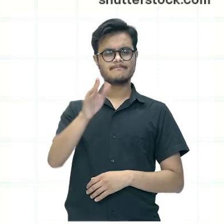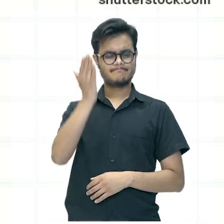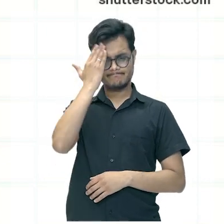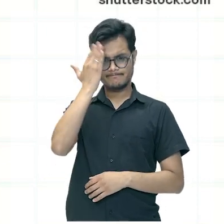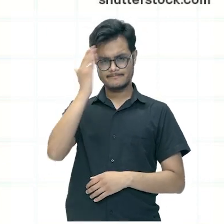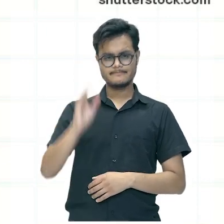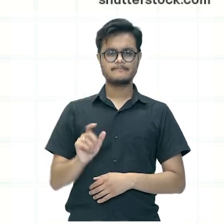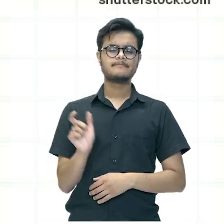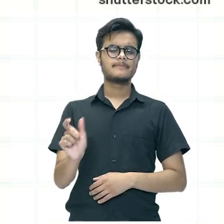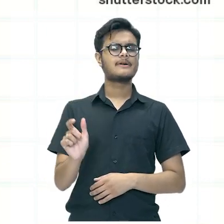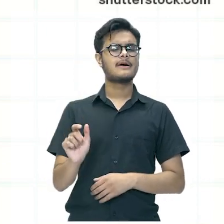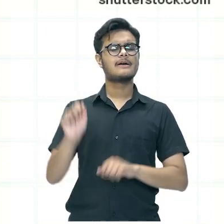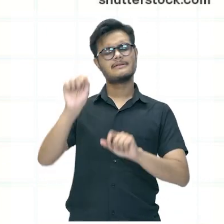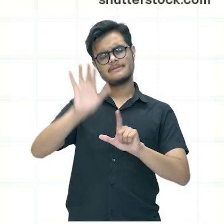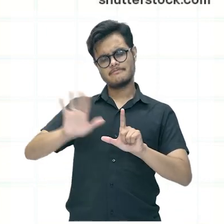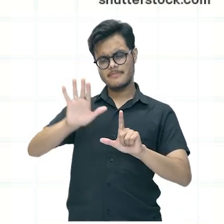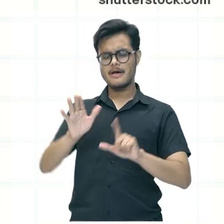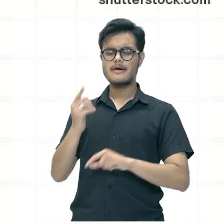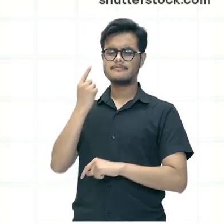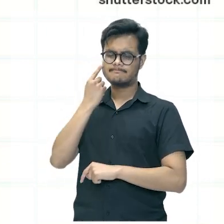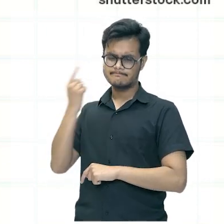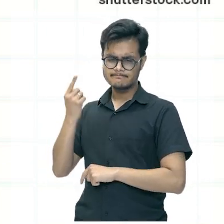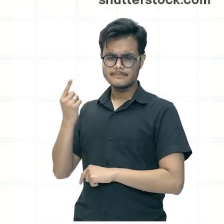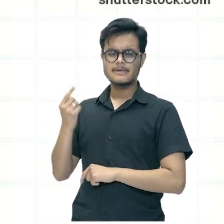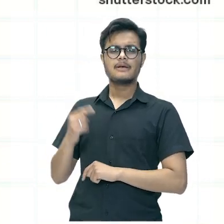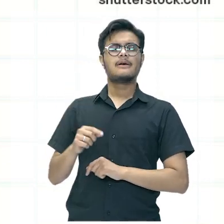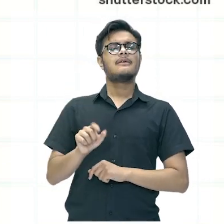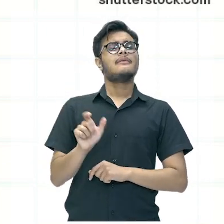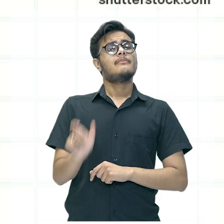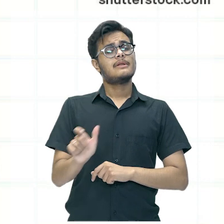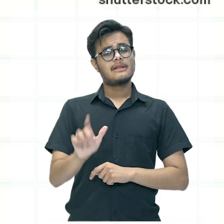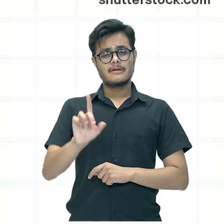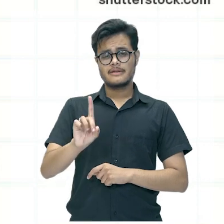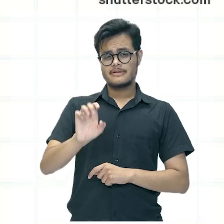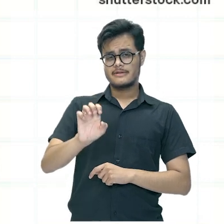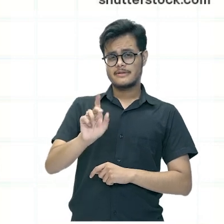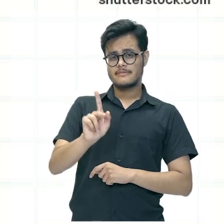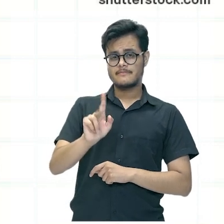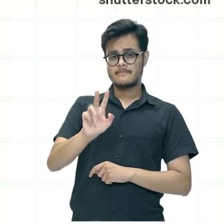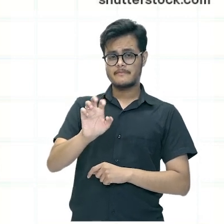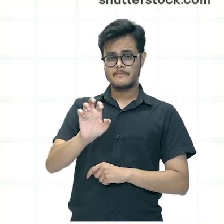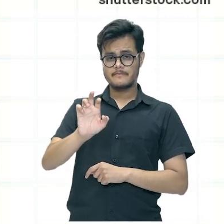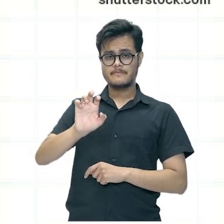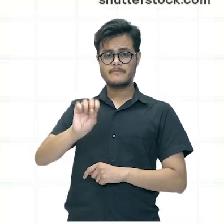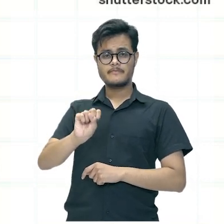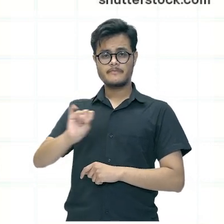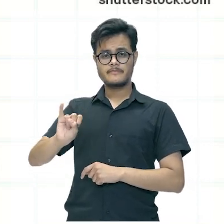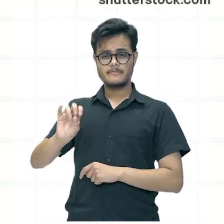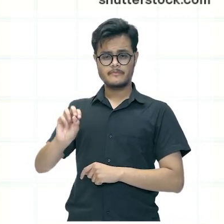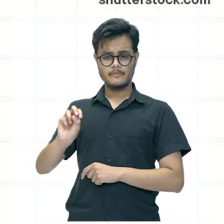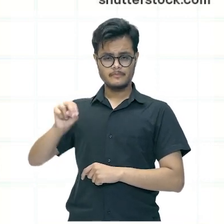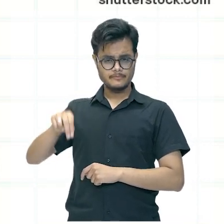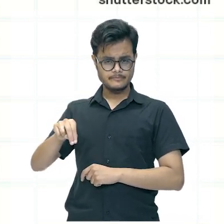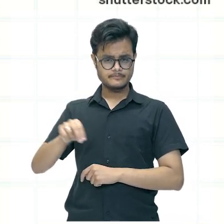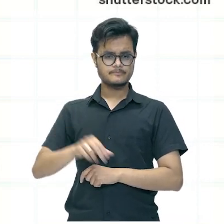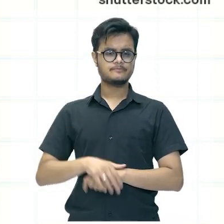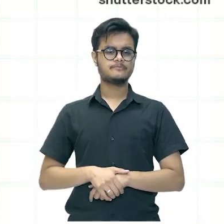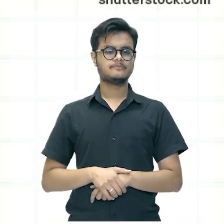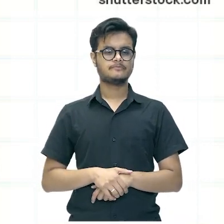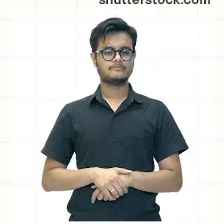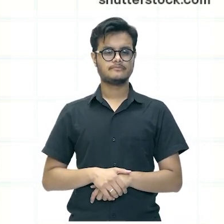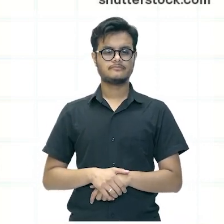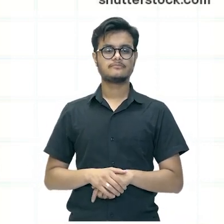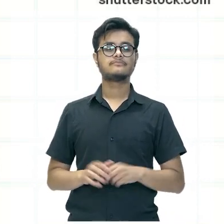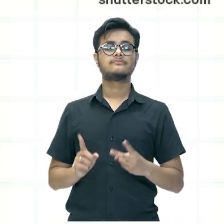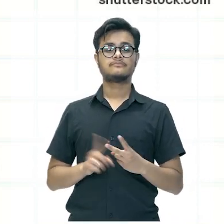ter adivinhado pelas imagens, por aquela palavra lá no começo, né? No título também do texto, certo? E